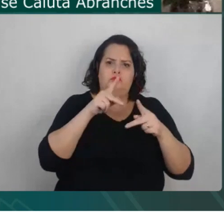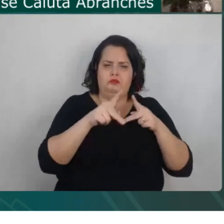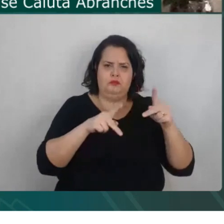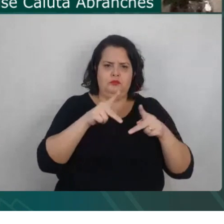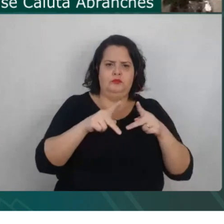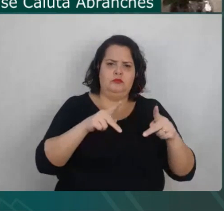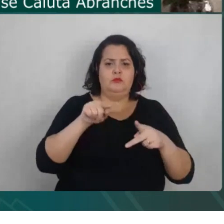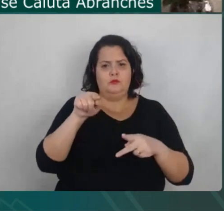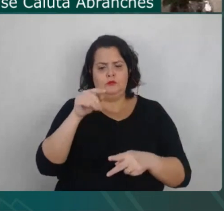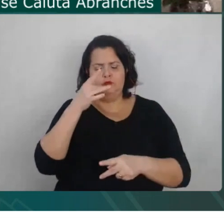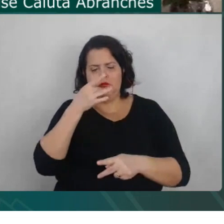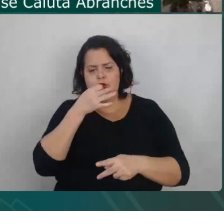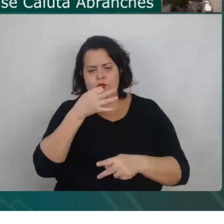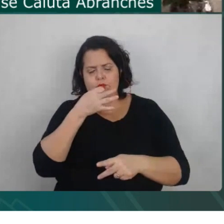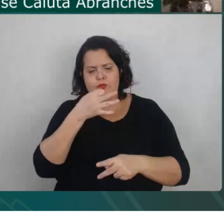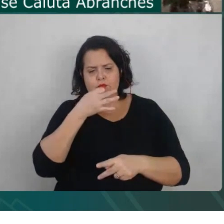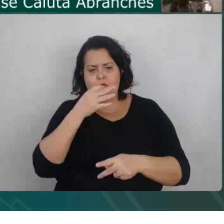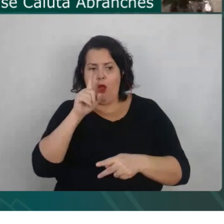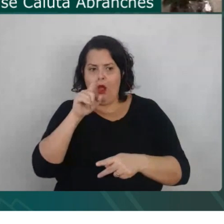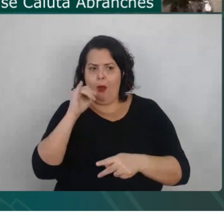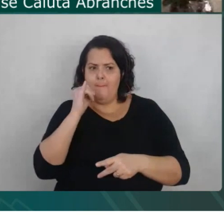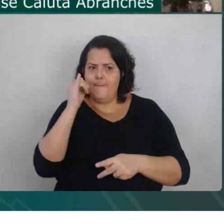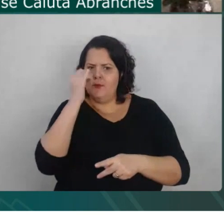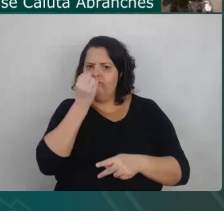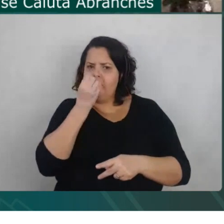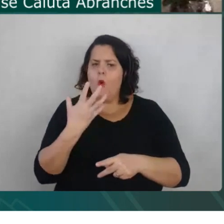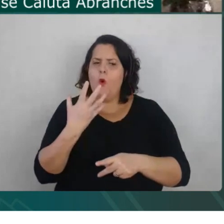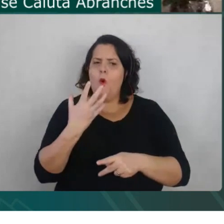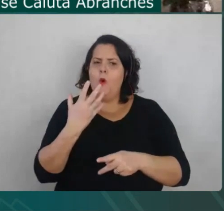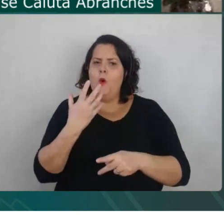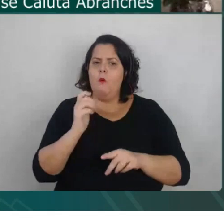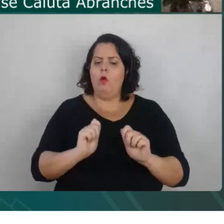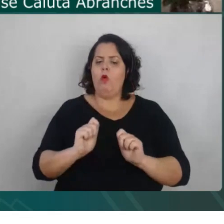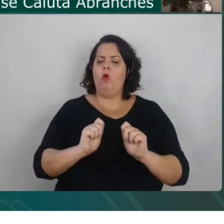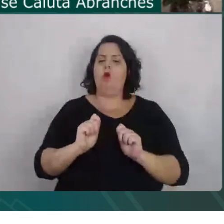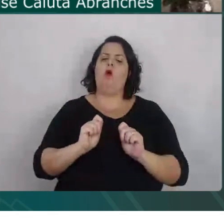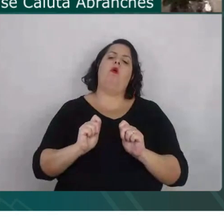julga que é eficaz para o controle ambiental do novo